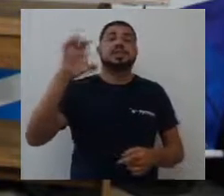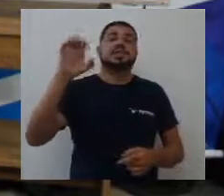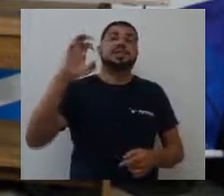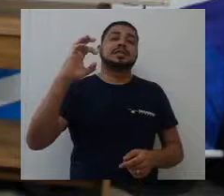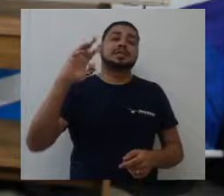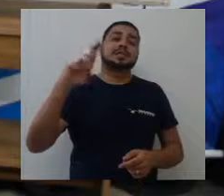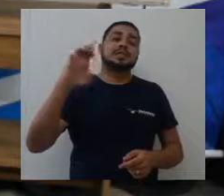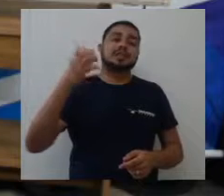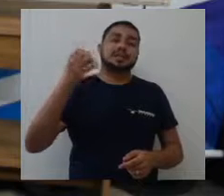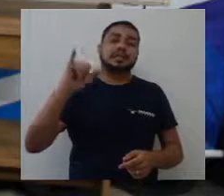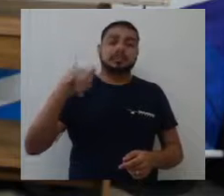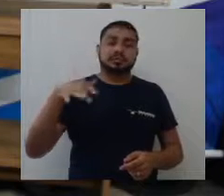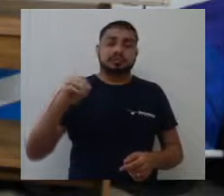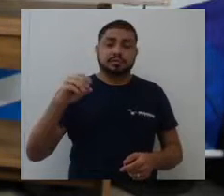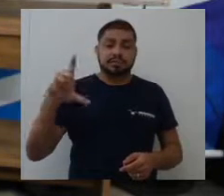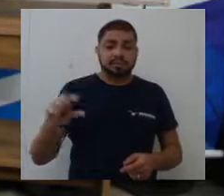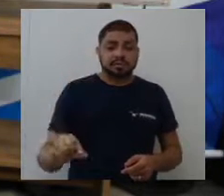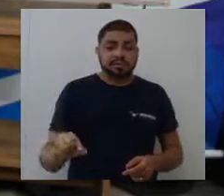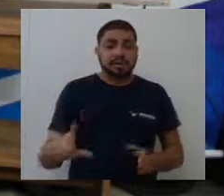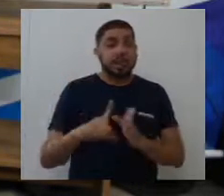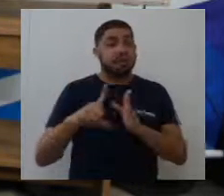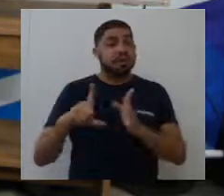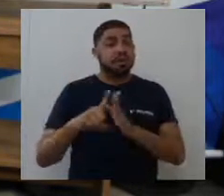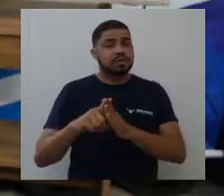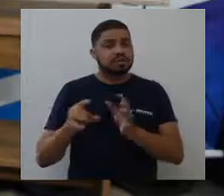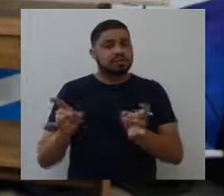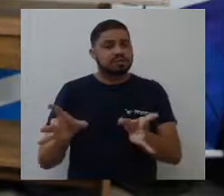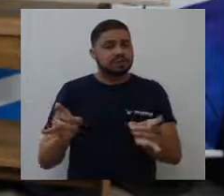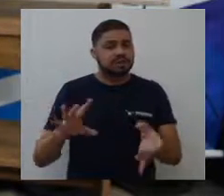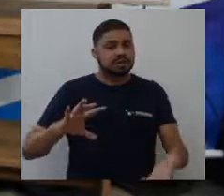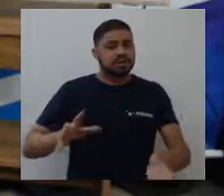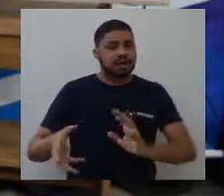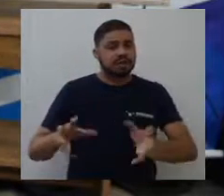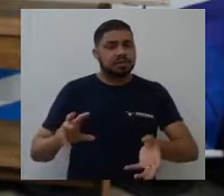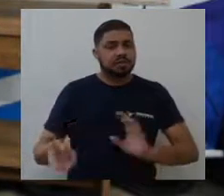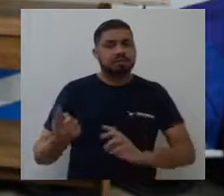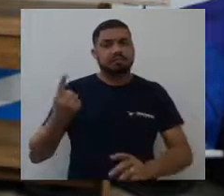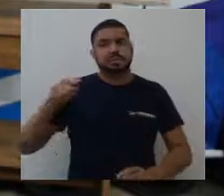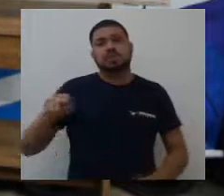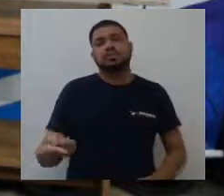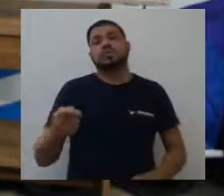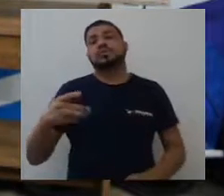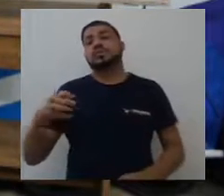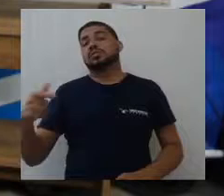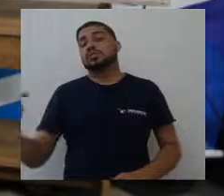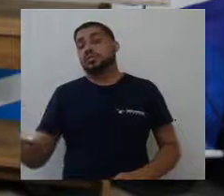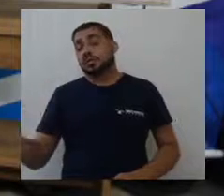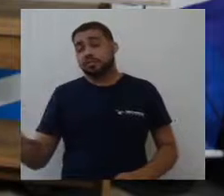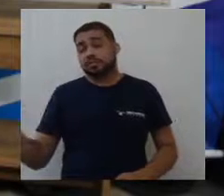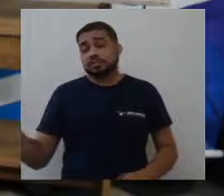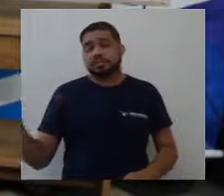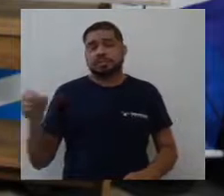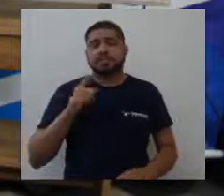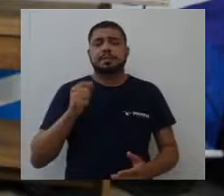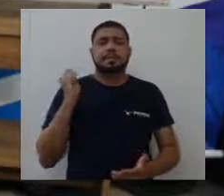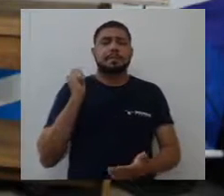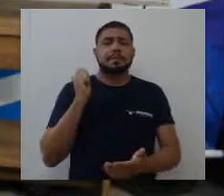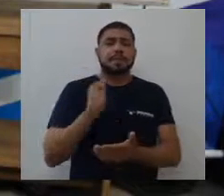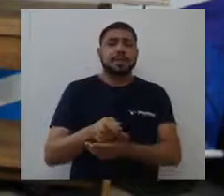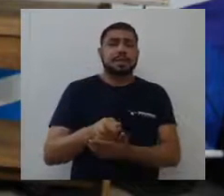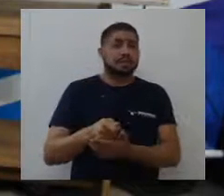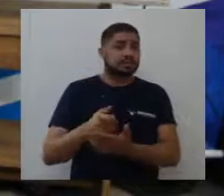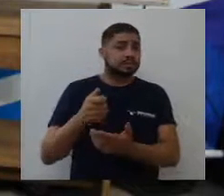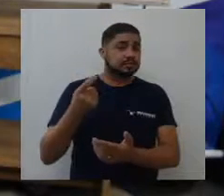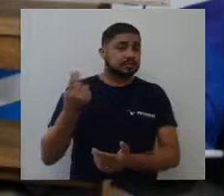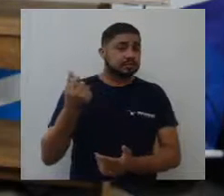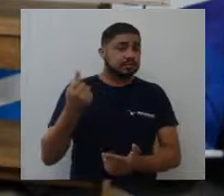diminuição. Uma loja de eletrodoméstico vende máquina de lavar roupa por R$ 1.200. Quando o pagamento é em espécie, ou